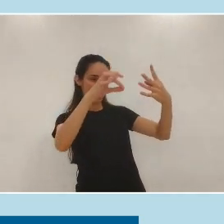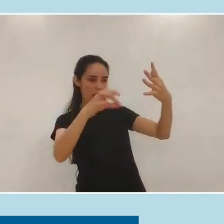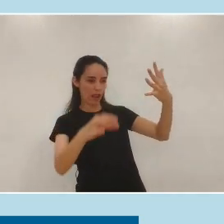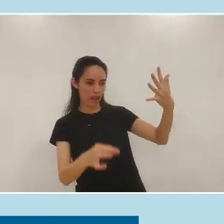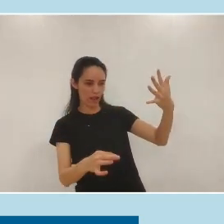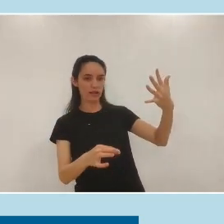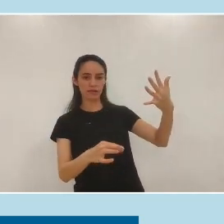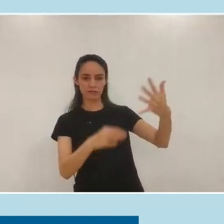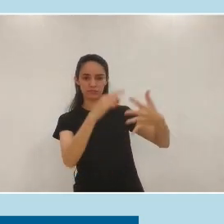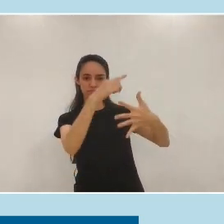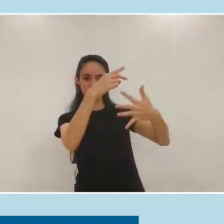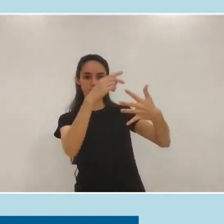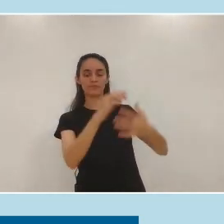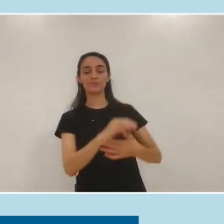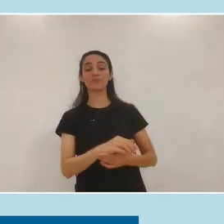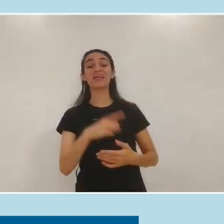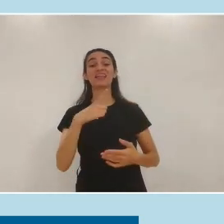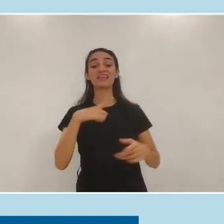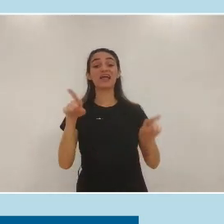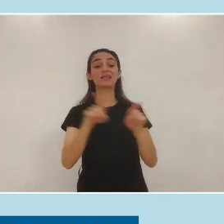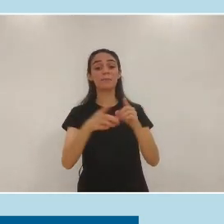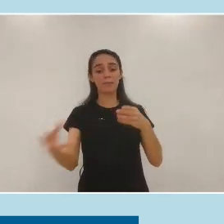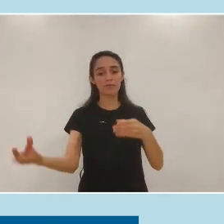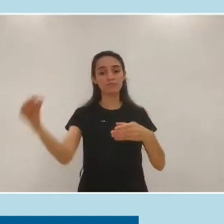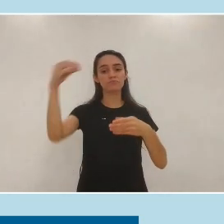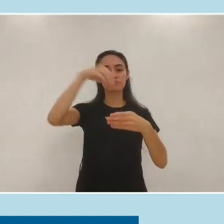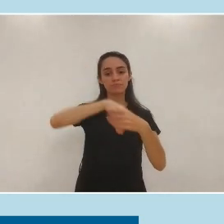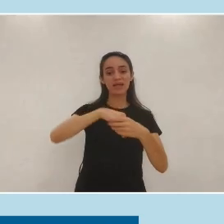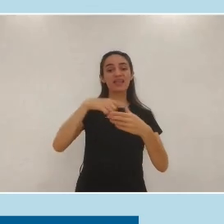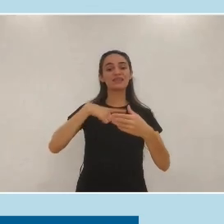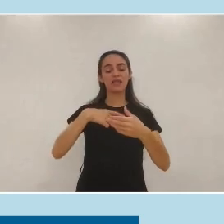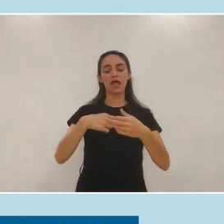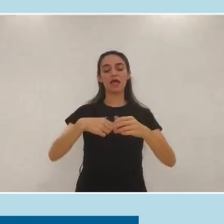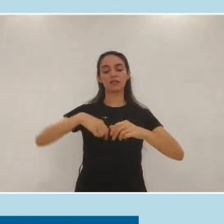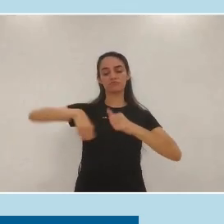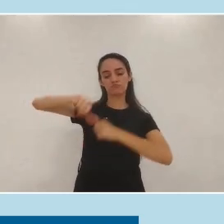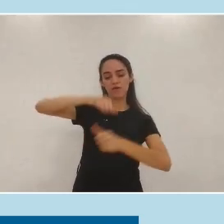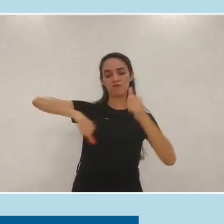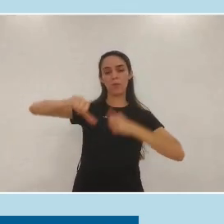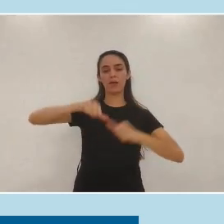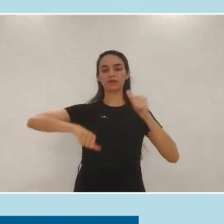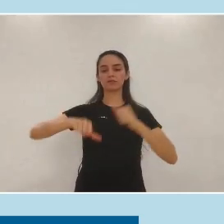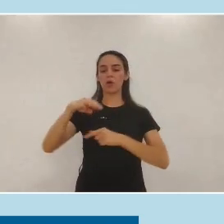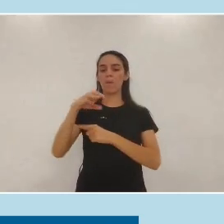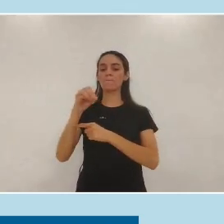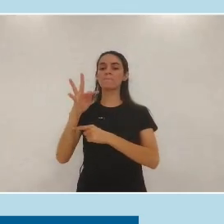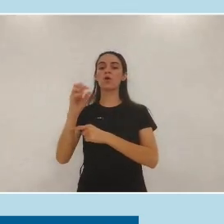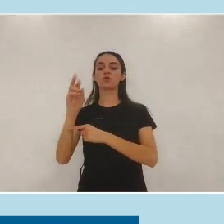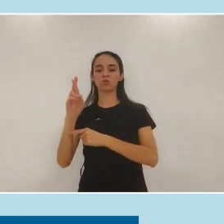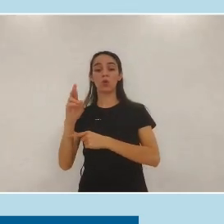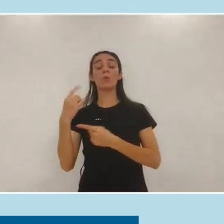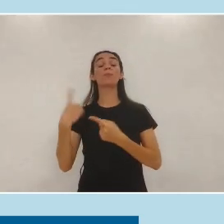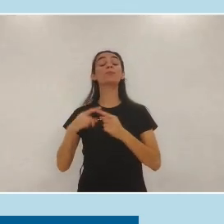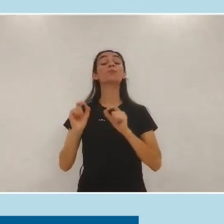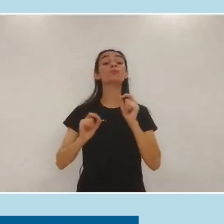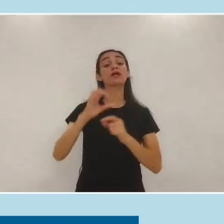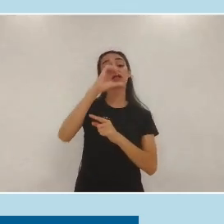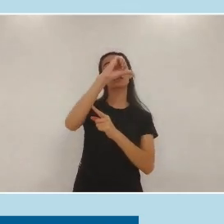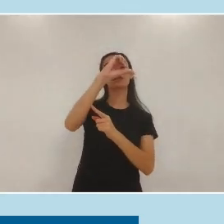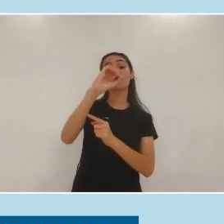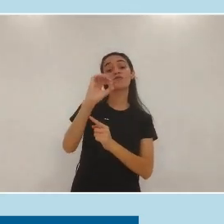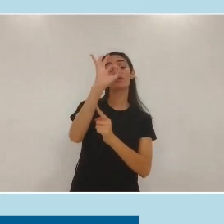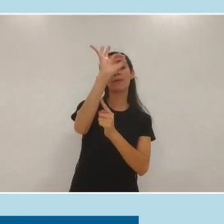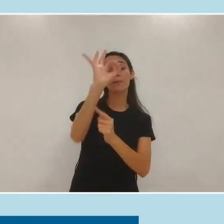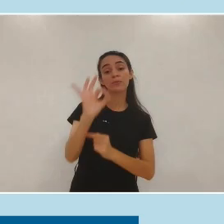critério diagnóstico do autismo também transtornos motores, porque 90% das pessoas autistas têm algum